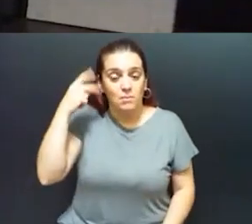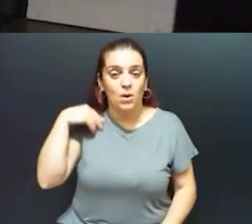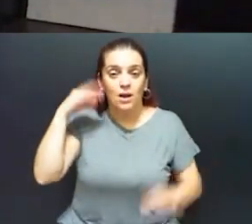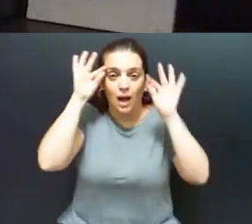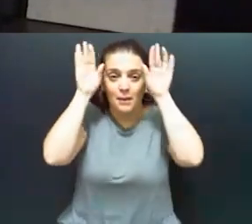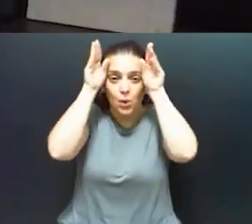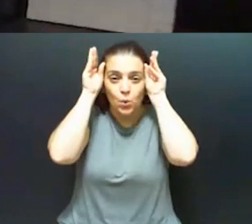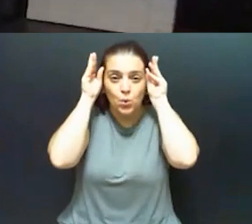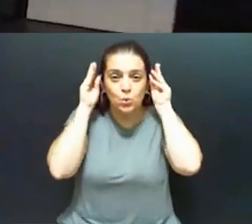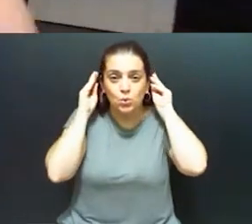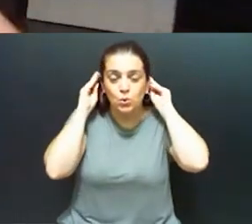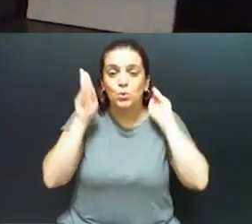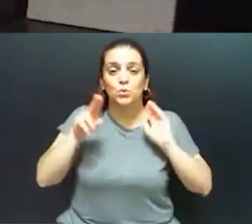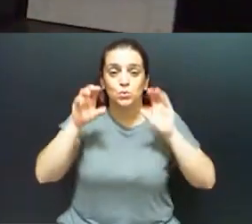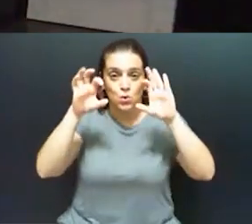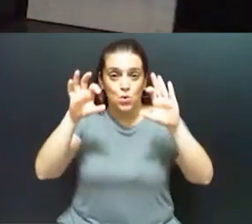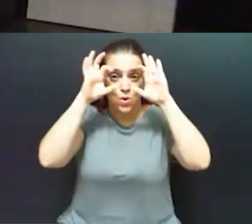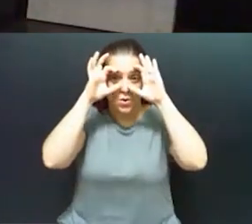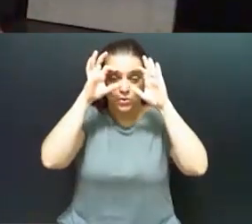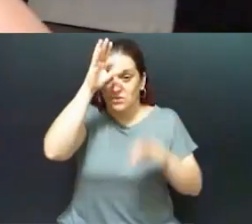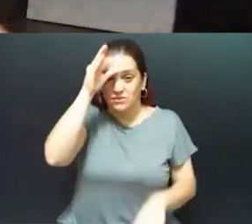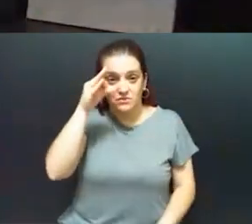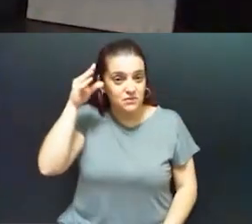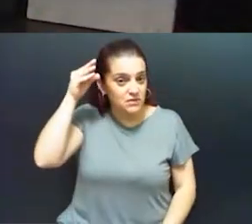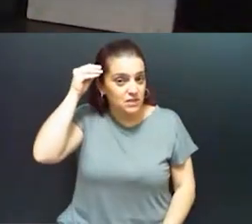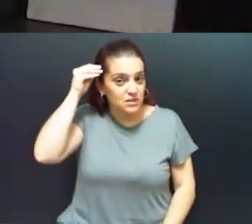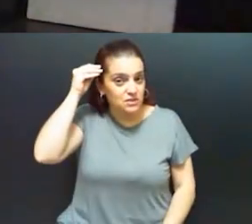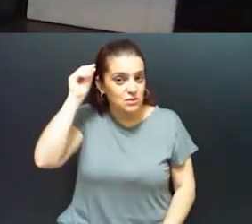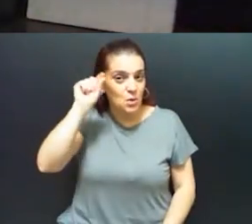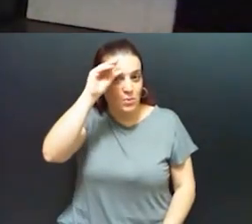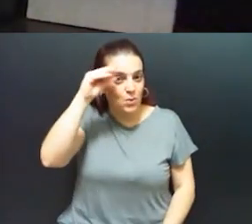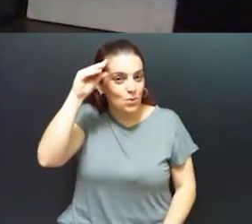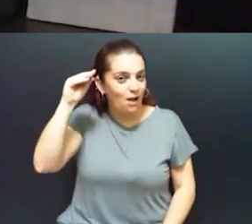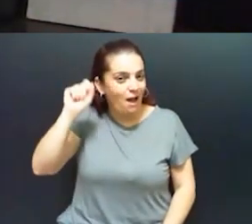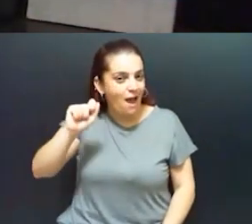curtinho, uso óculos e uma franja com um pouco de mechas azuis.